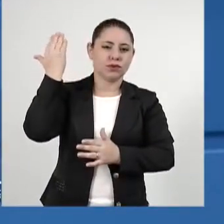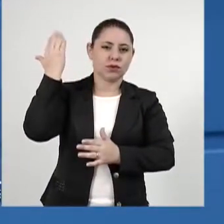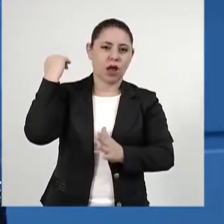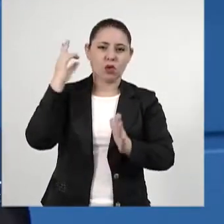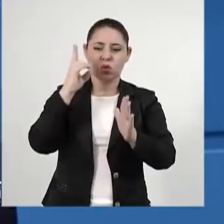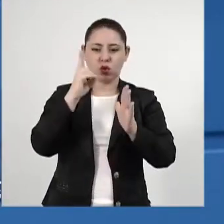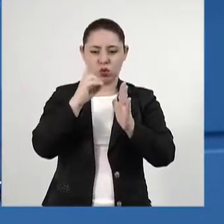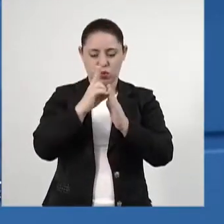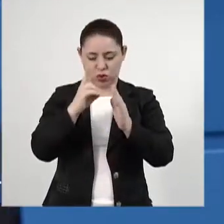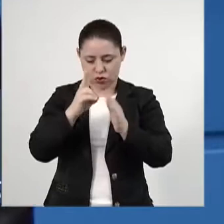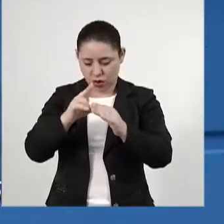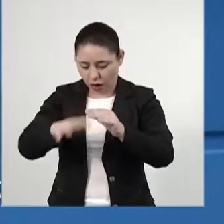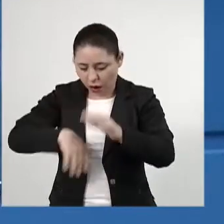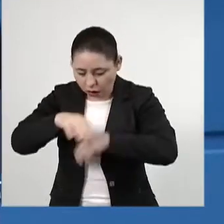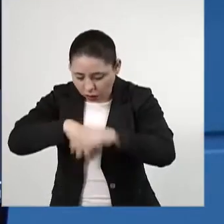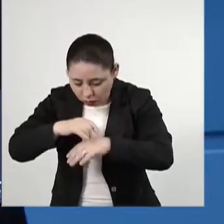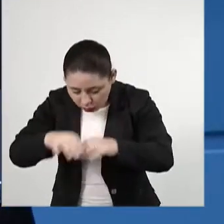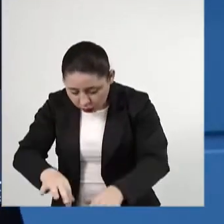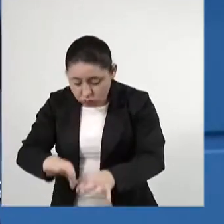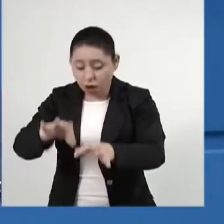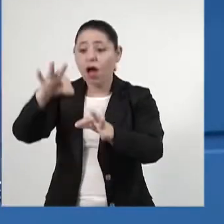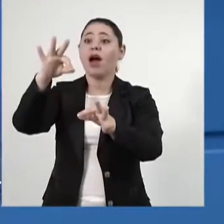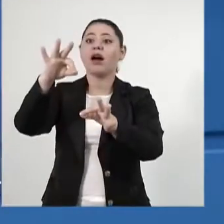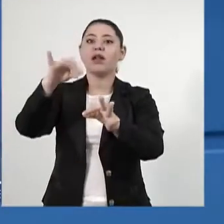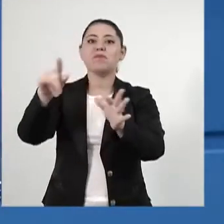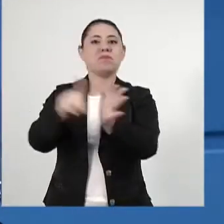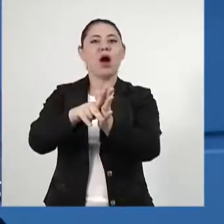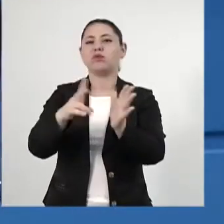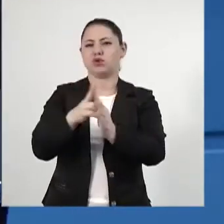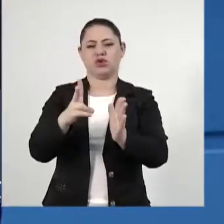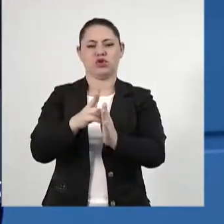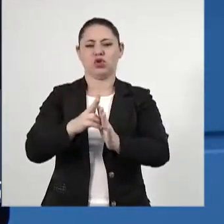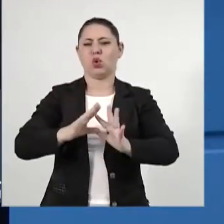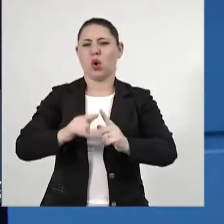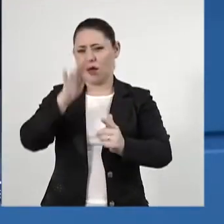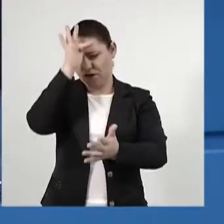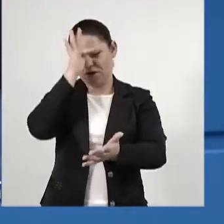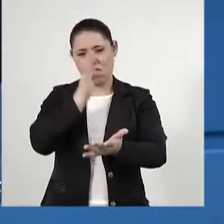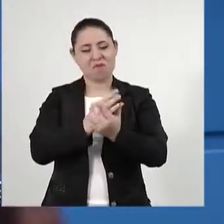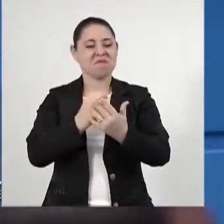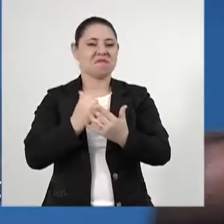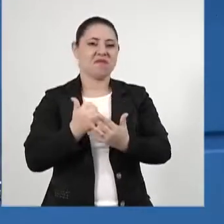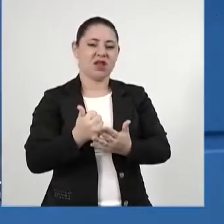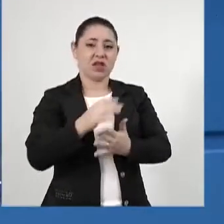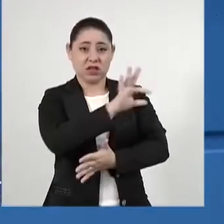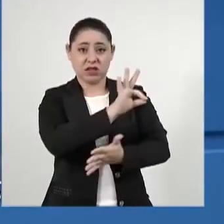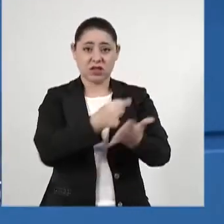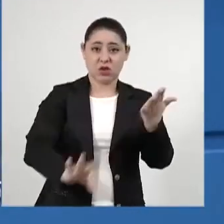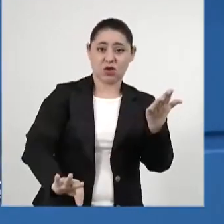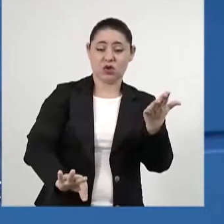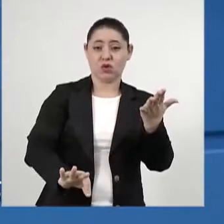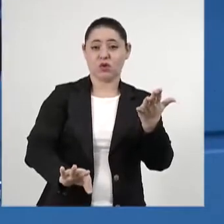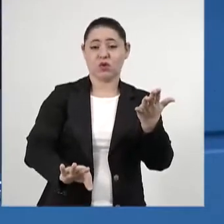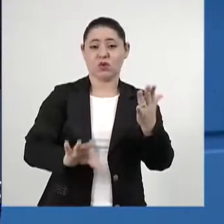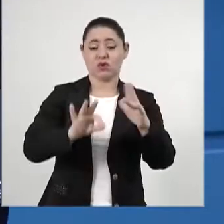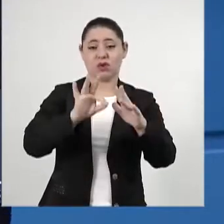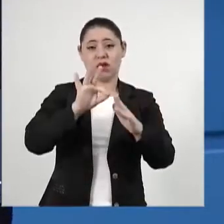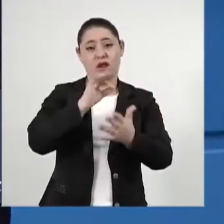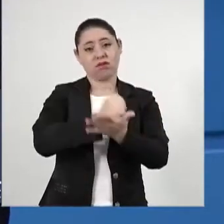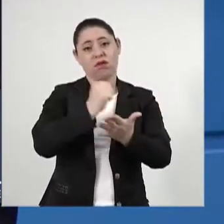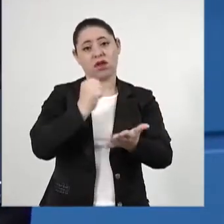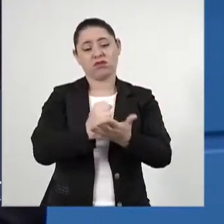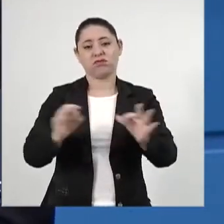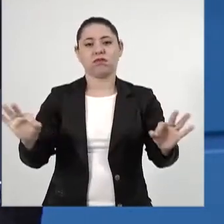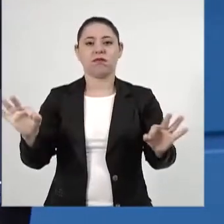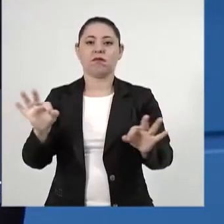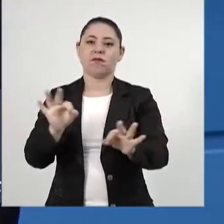indígena escavado, enterrado há não sei quantos anos, e toda a boa-fé do Estado, que otorgou o título, é